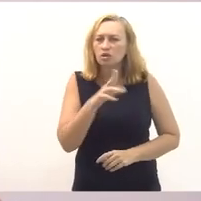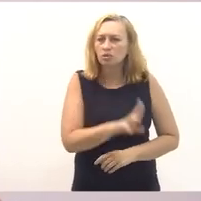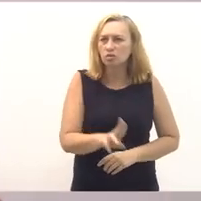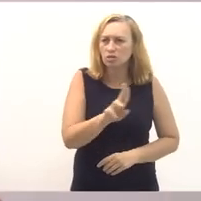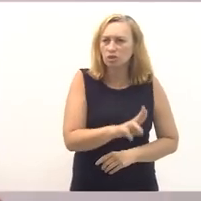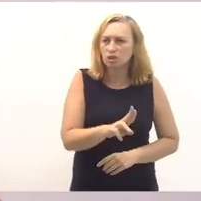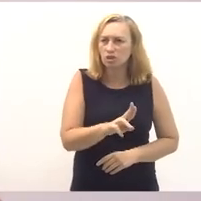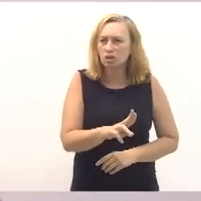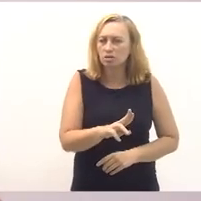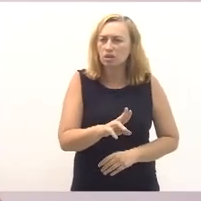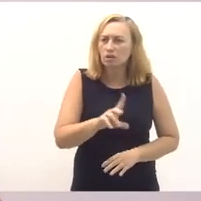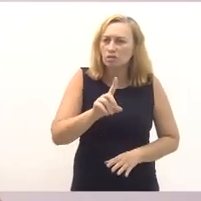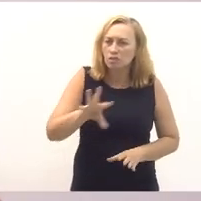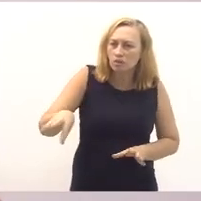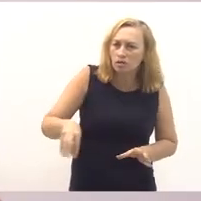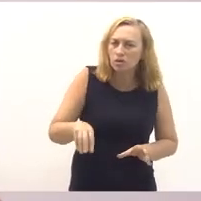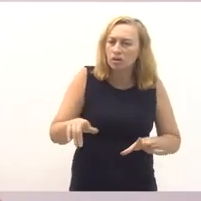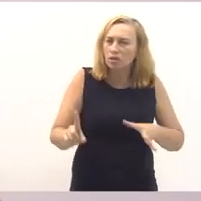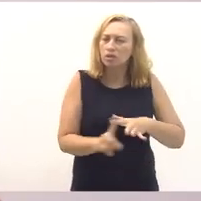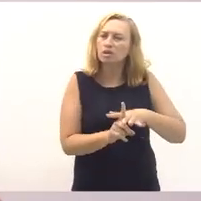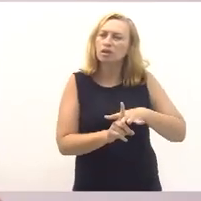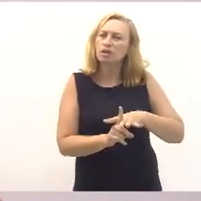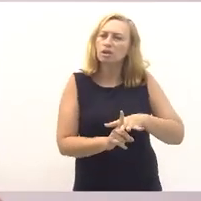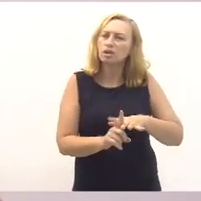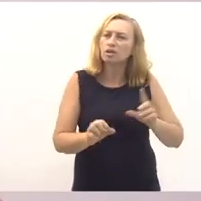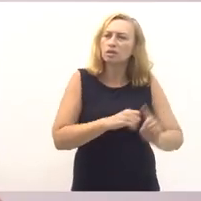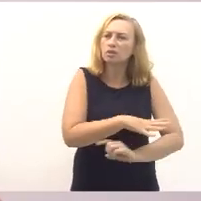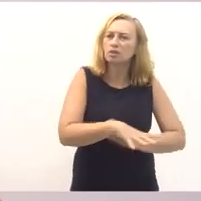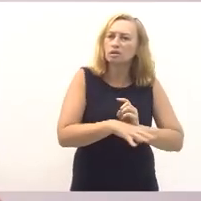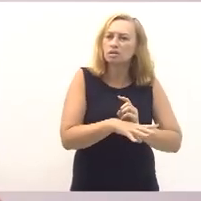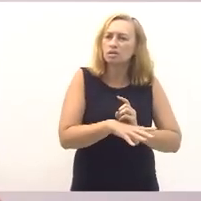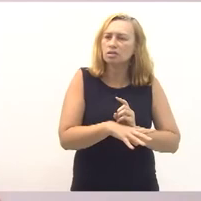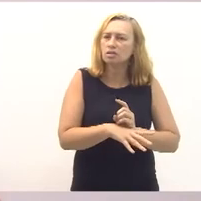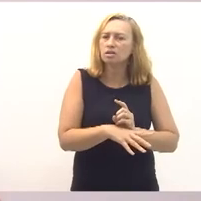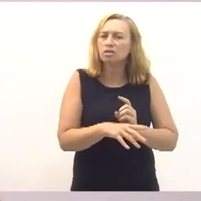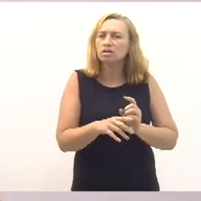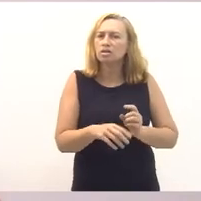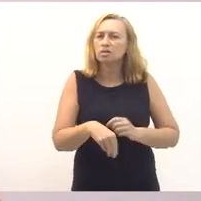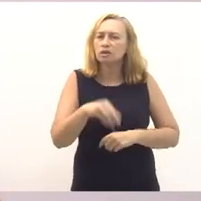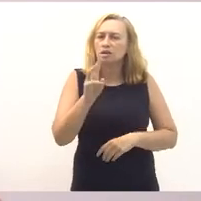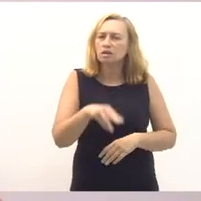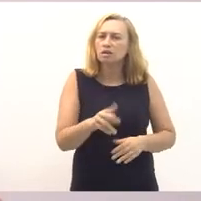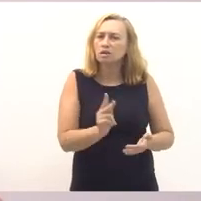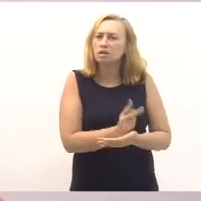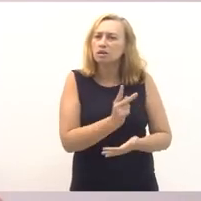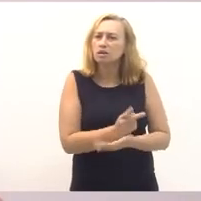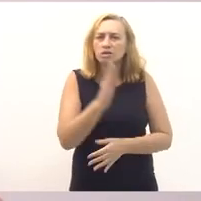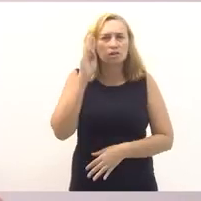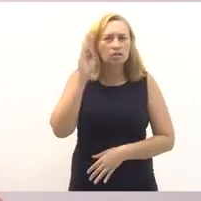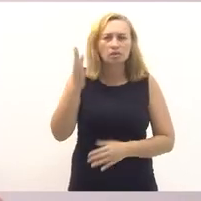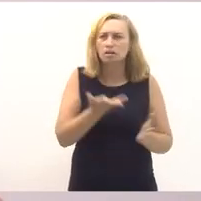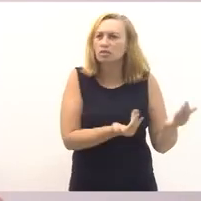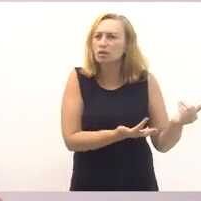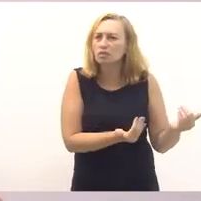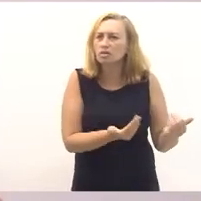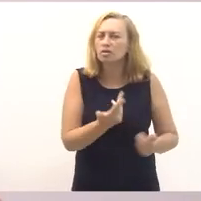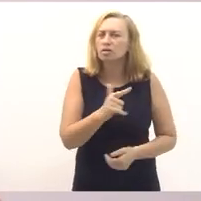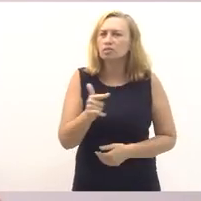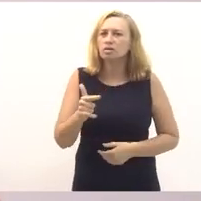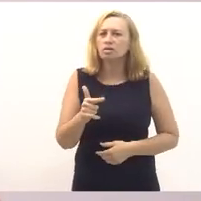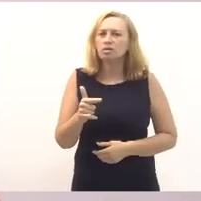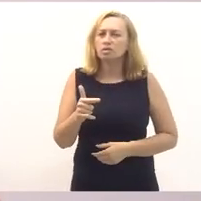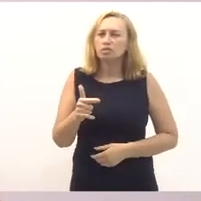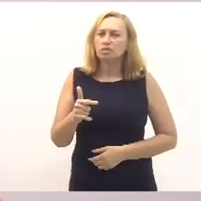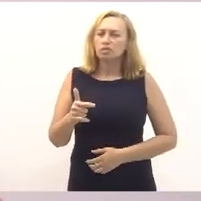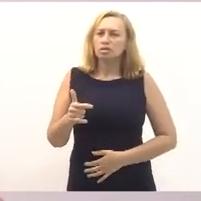usufruir dela vamos reintegrar na sociedade aqueles que estão à margem da ilegalidade e por pouco principalmente os jovens que ainda não tiver